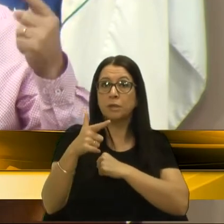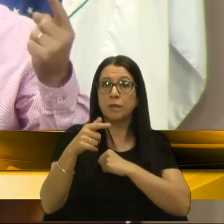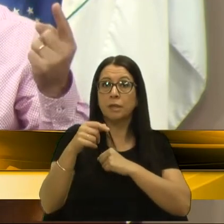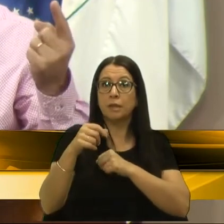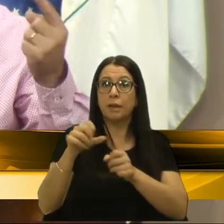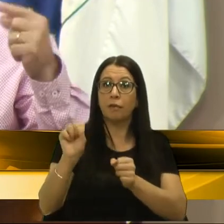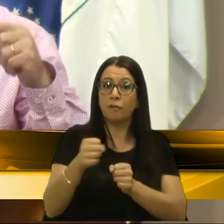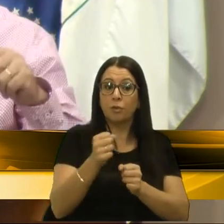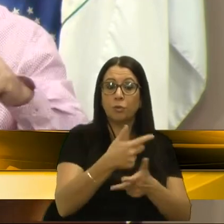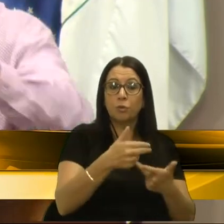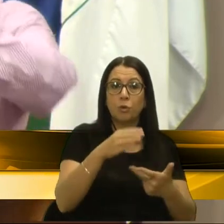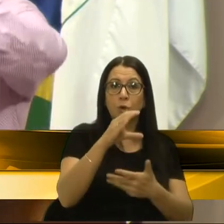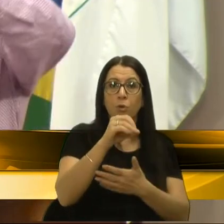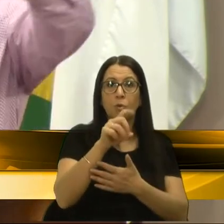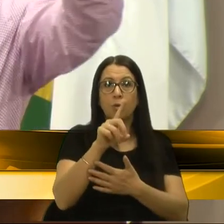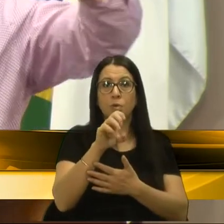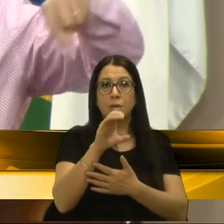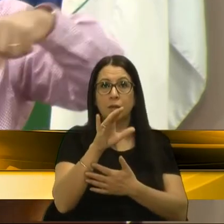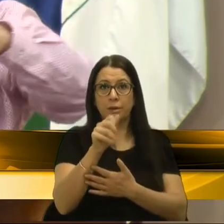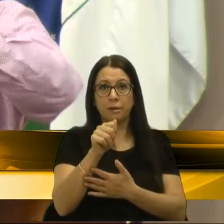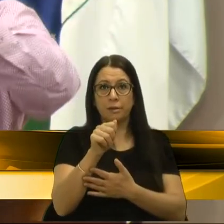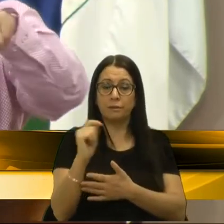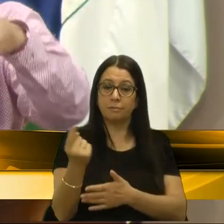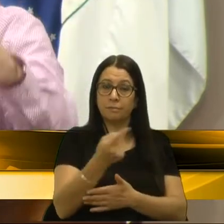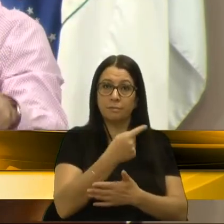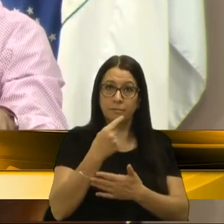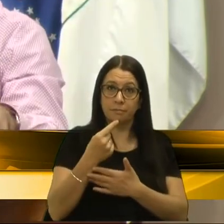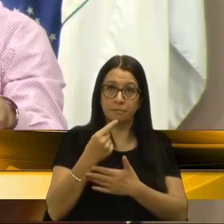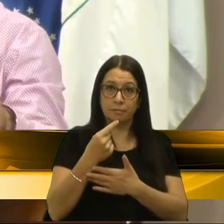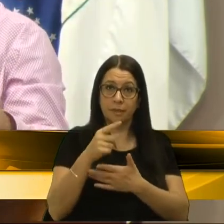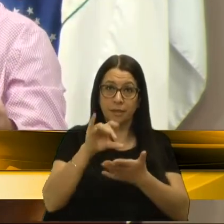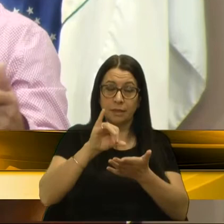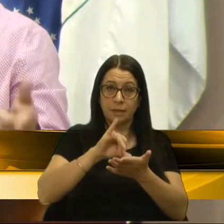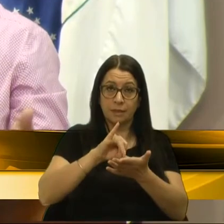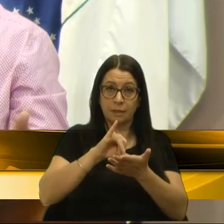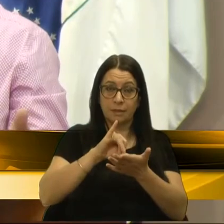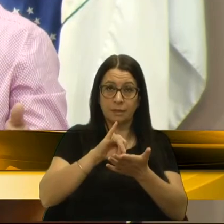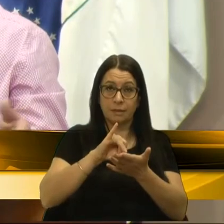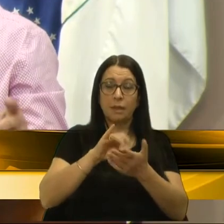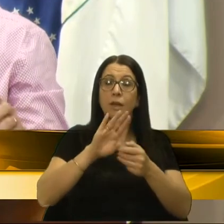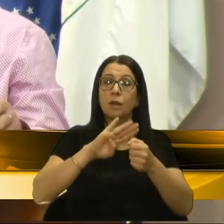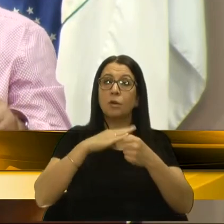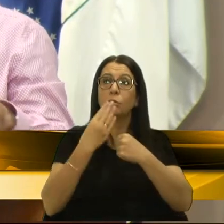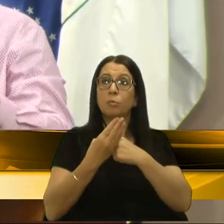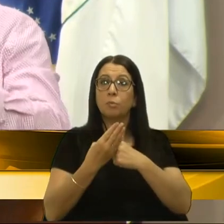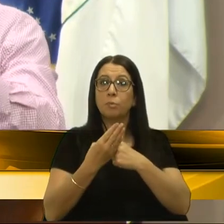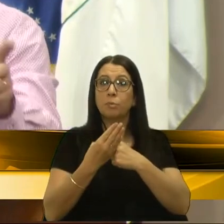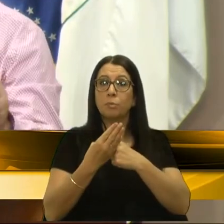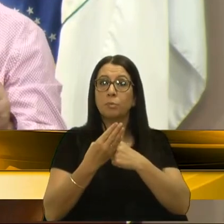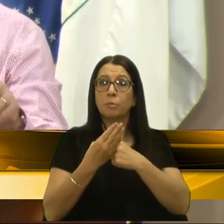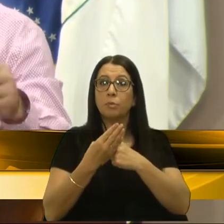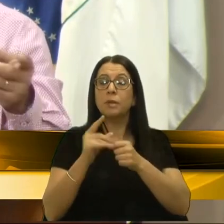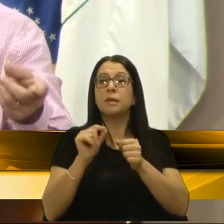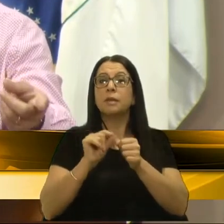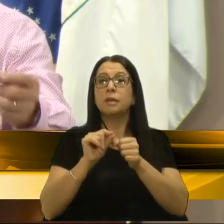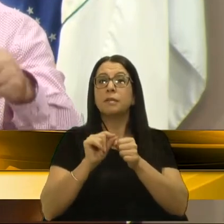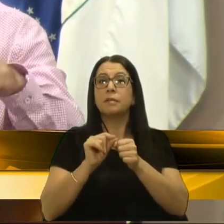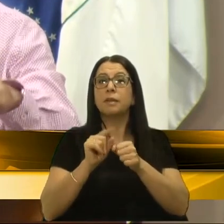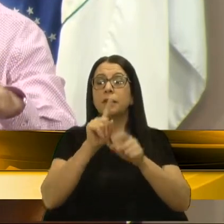da Codeca. A varredura na fase central do bairro, quem faz é